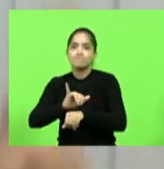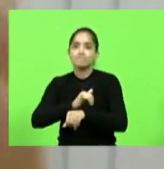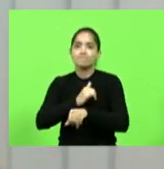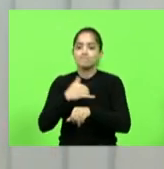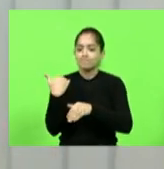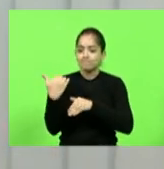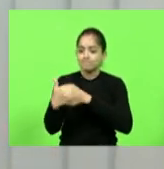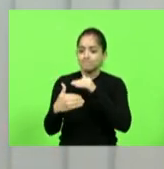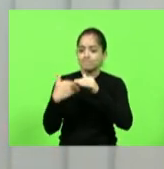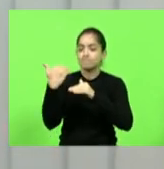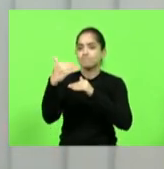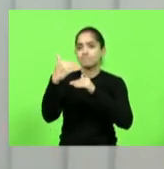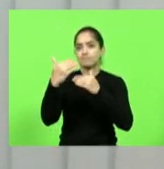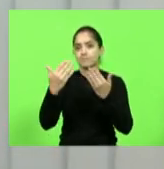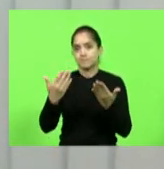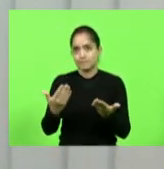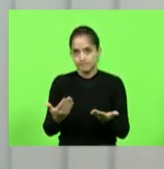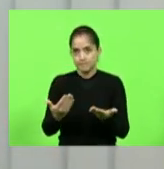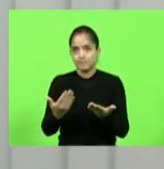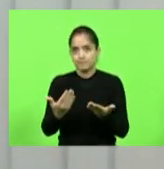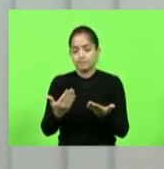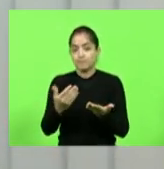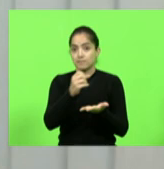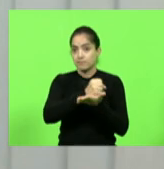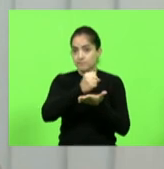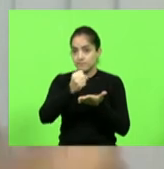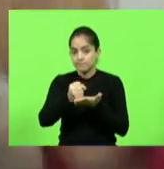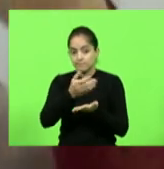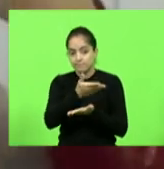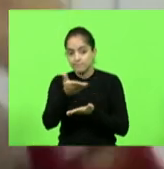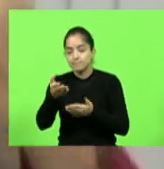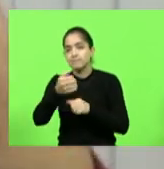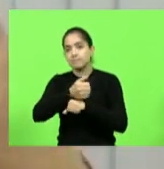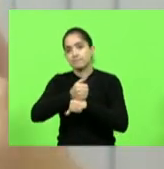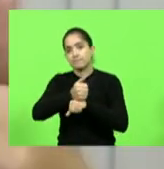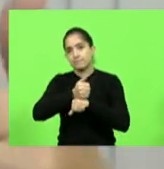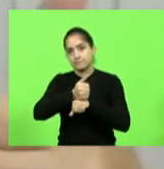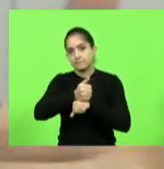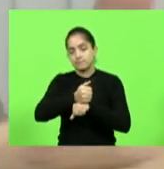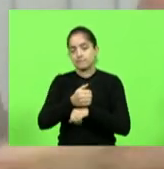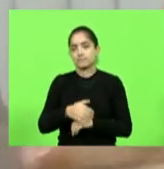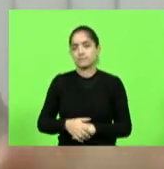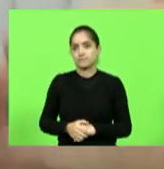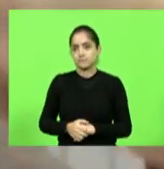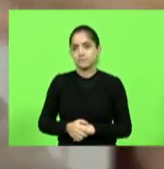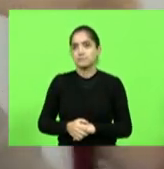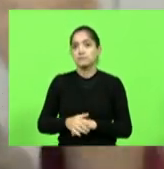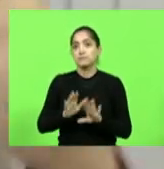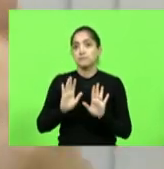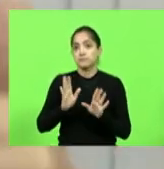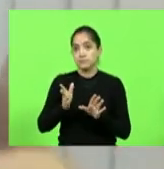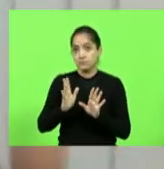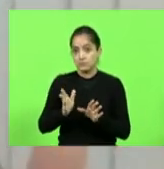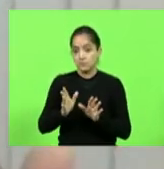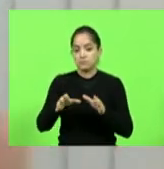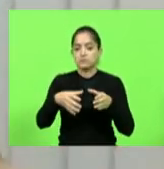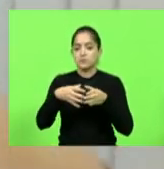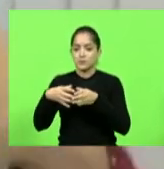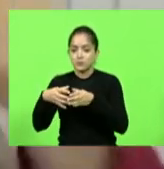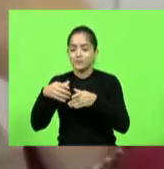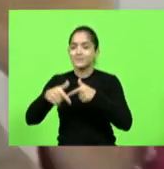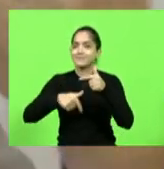avancemos na perspectiva de contratação desses profissionais. Então, Nós já tivemos grupos de